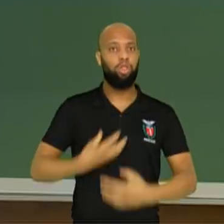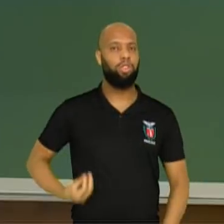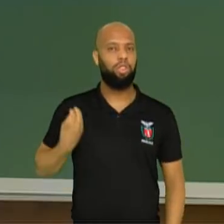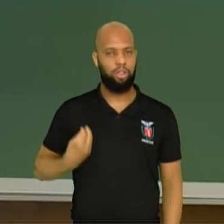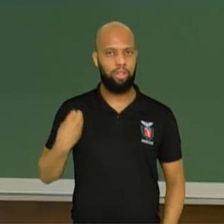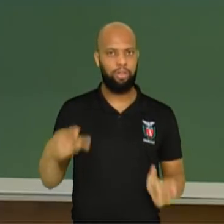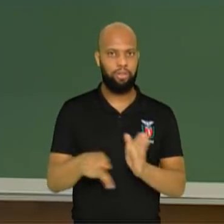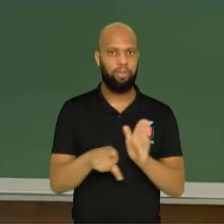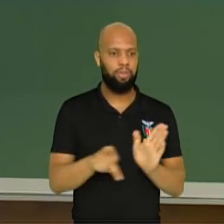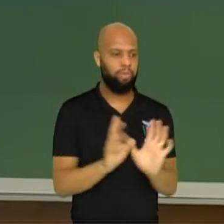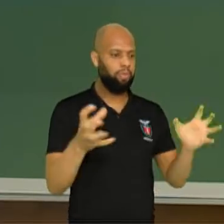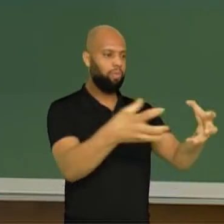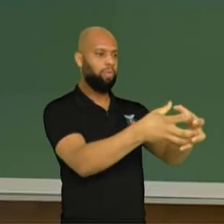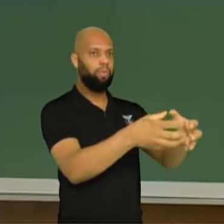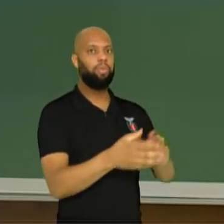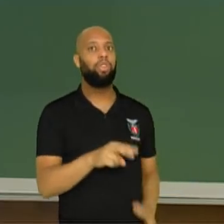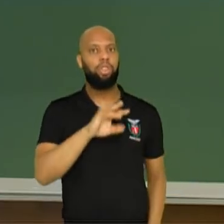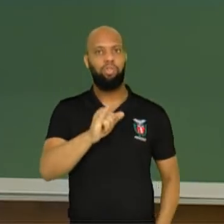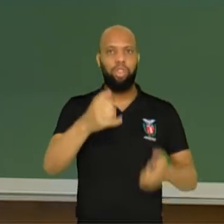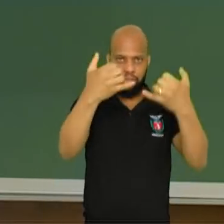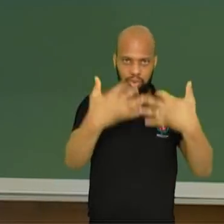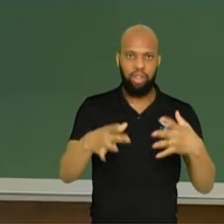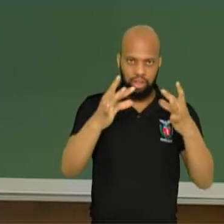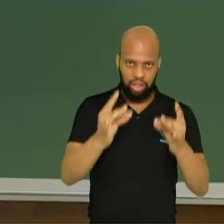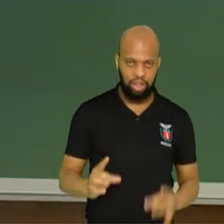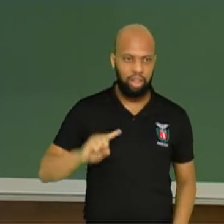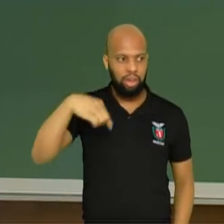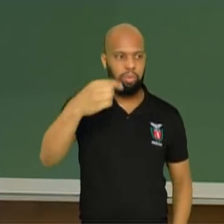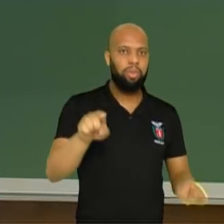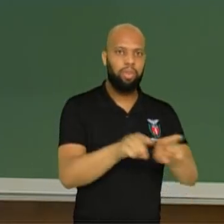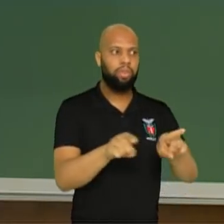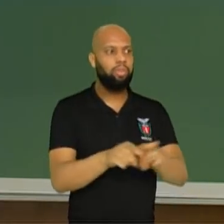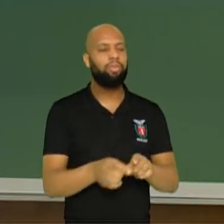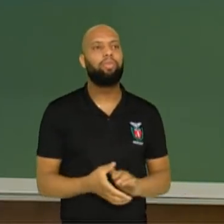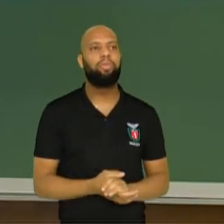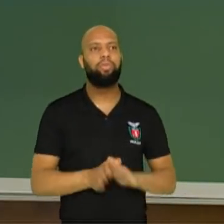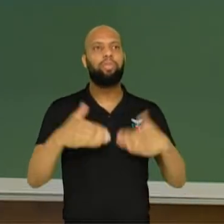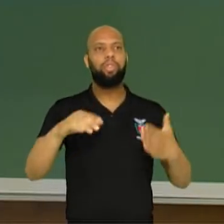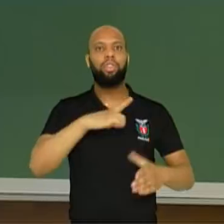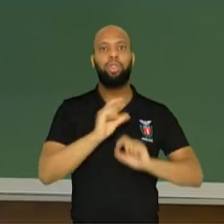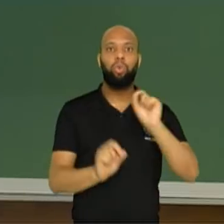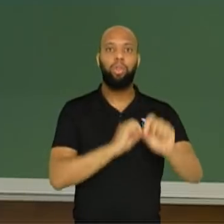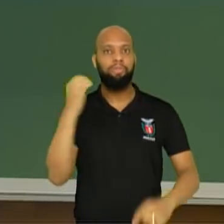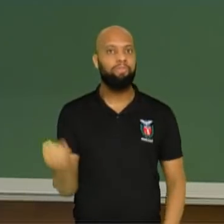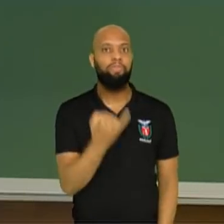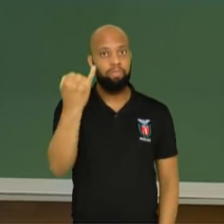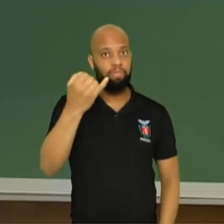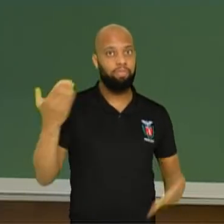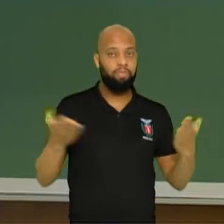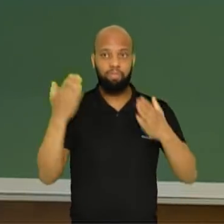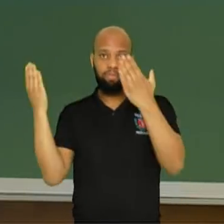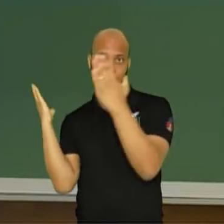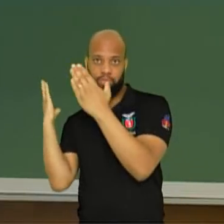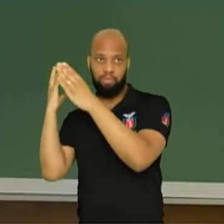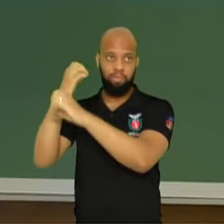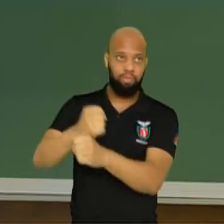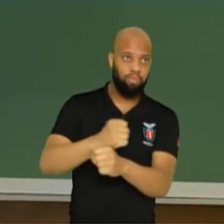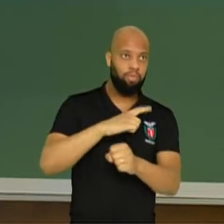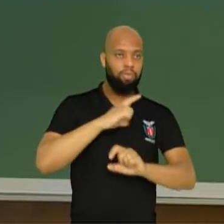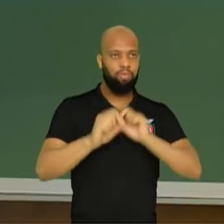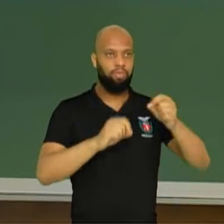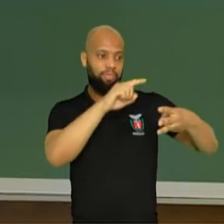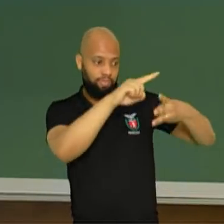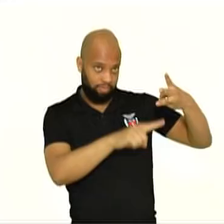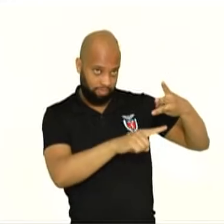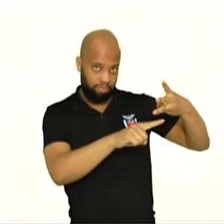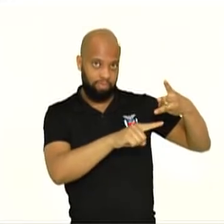da esponja. Daqui a pouquinho eu conto mais detalhes sobre ela. Então, partes importantes só para recapitular. O poro, o